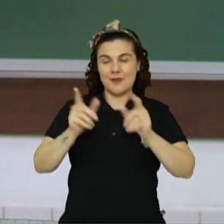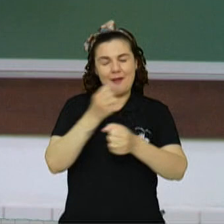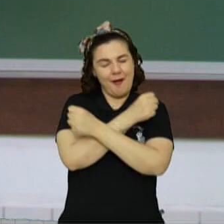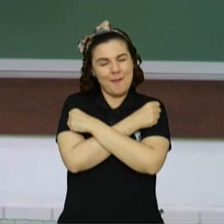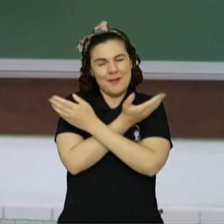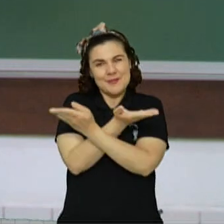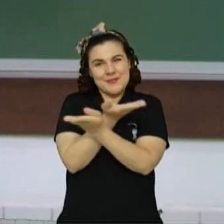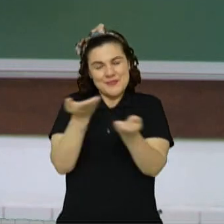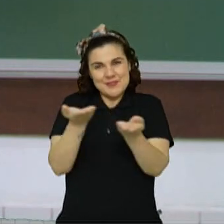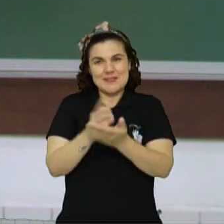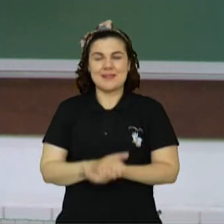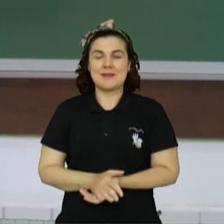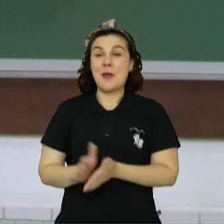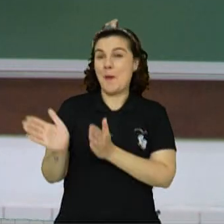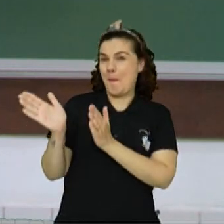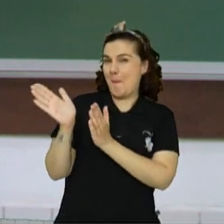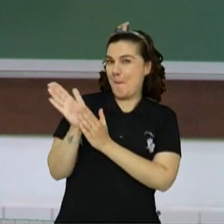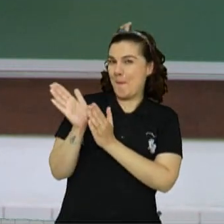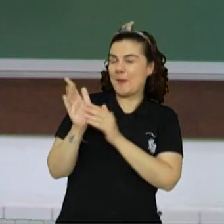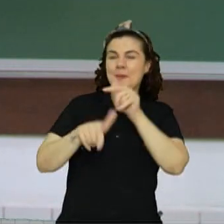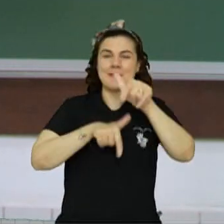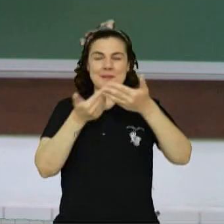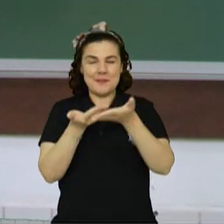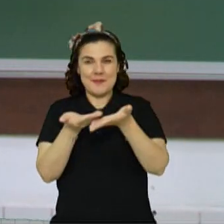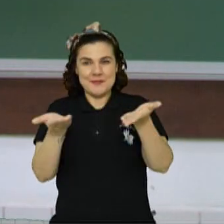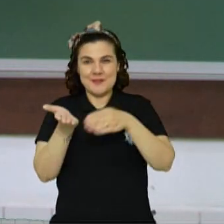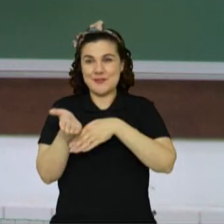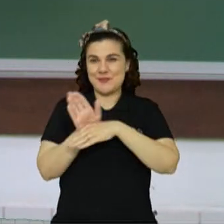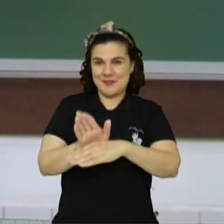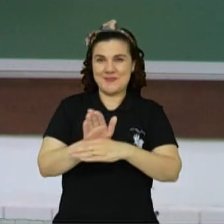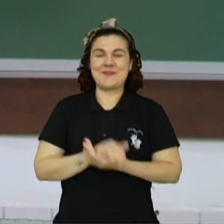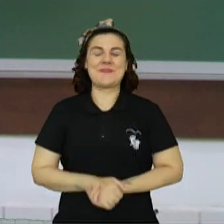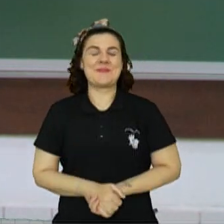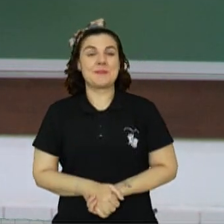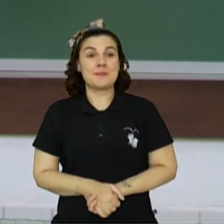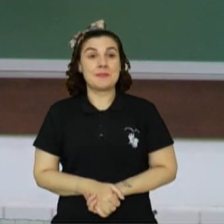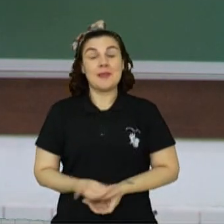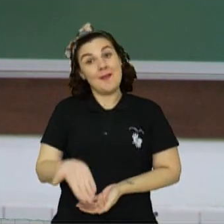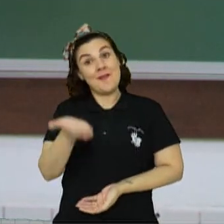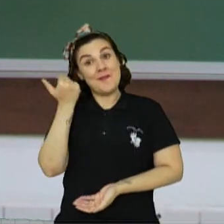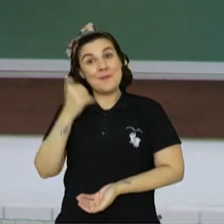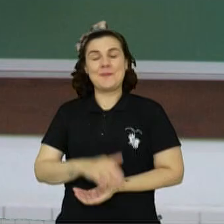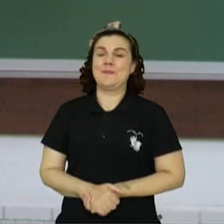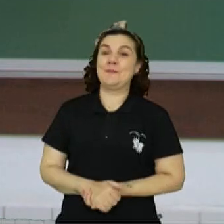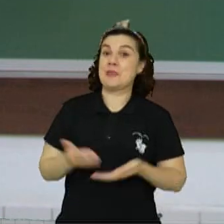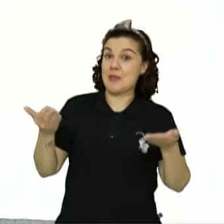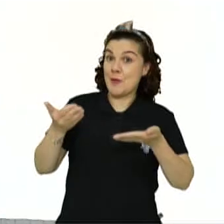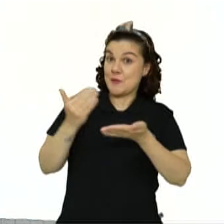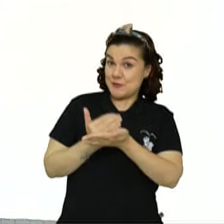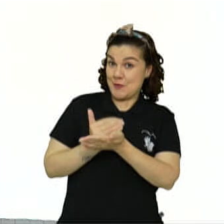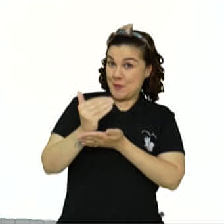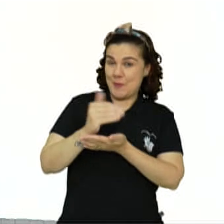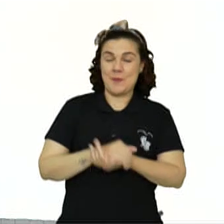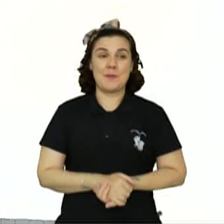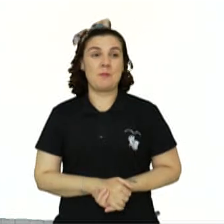abraço para vocês e parabéns pelo excelente trabalho que estão realizando. Vamos lá, pessoal. Eu inicio aqui,